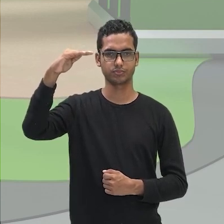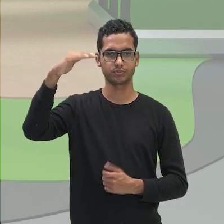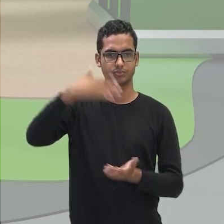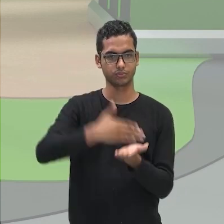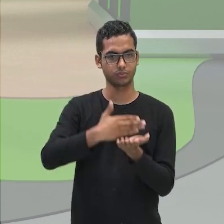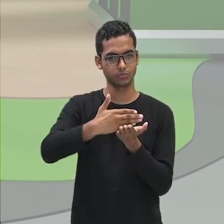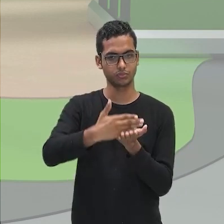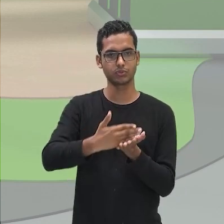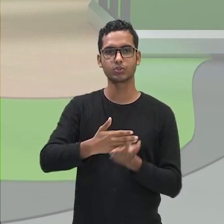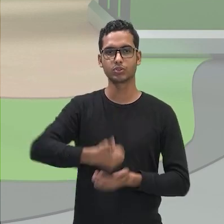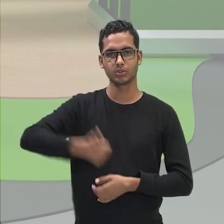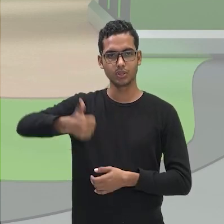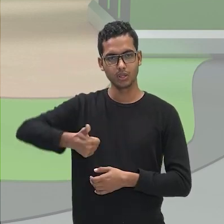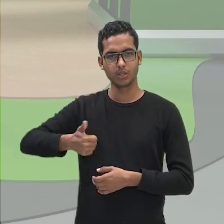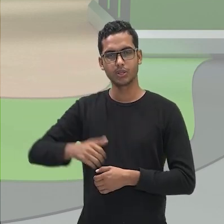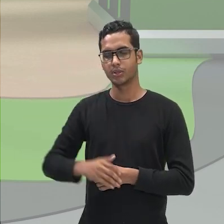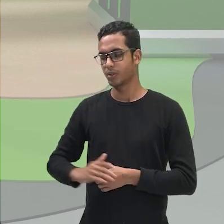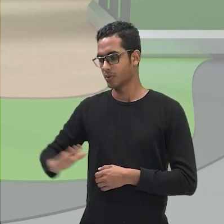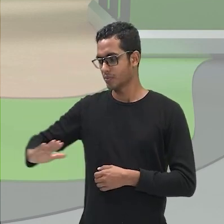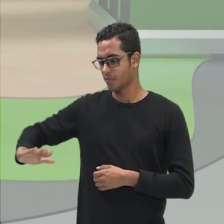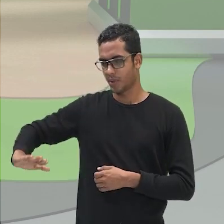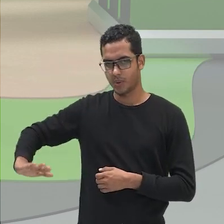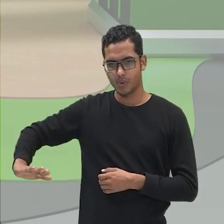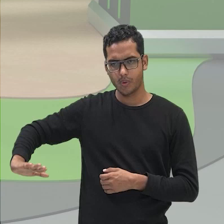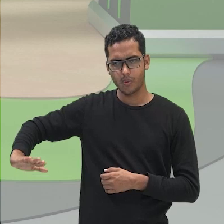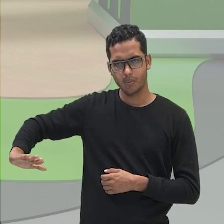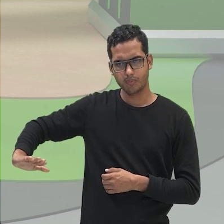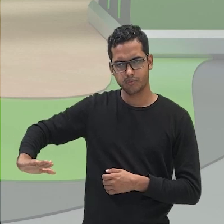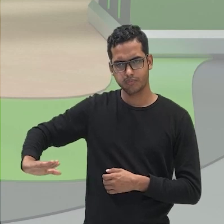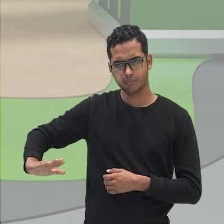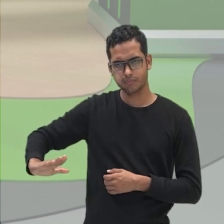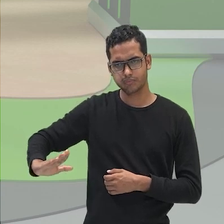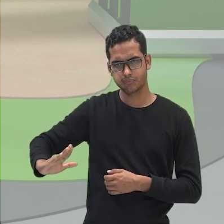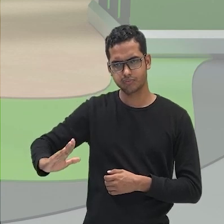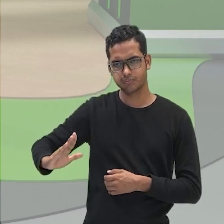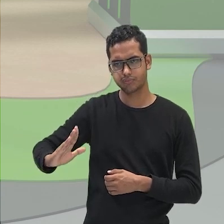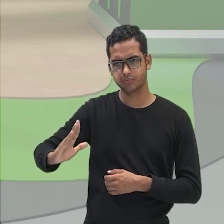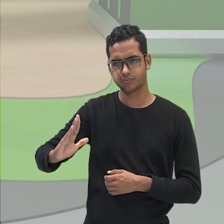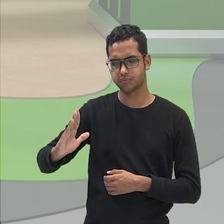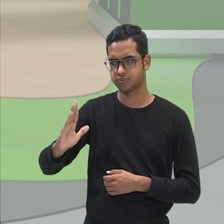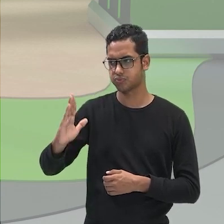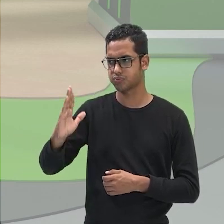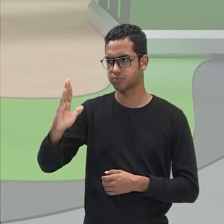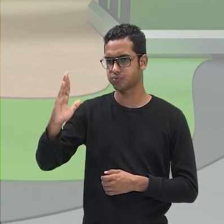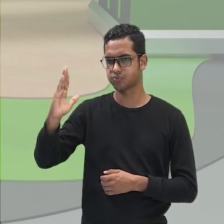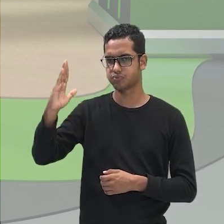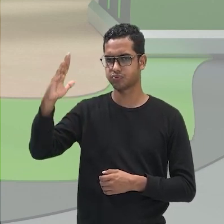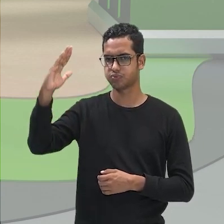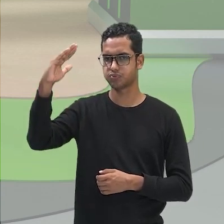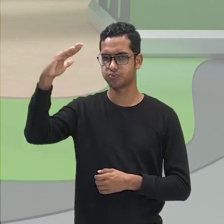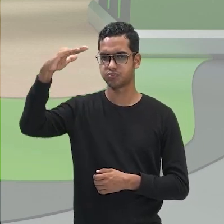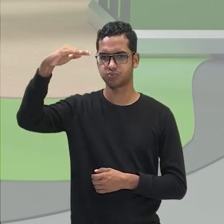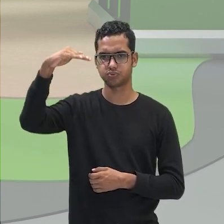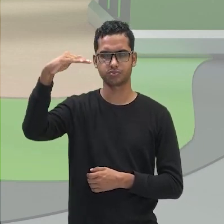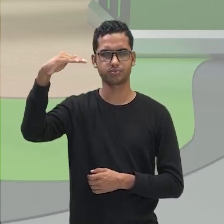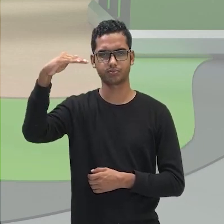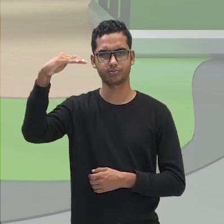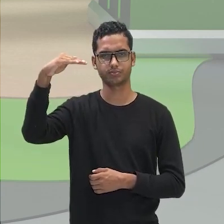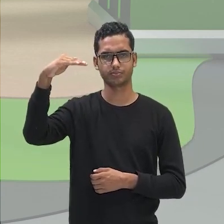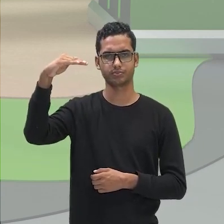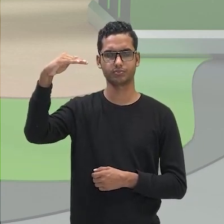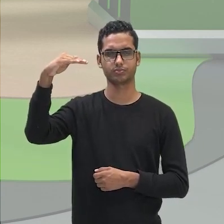primeira montanha aí, né? Essa primeira parte da montanha-russa. Então, para isso acontecer, é importante, né, que